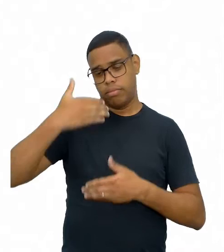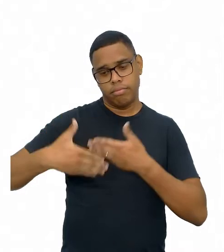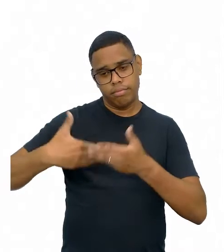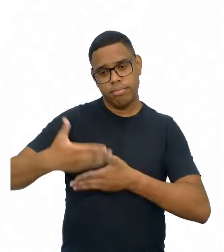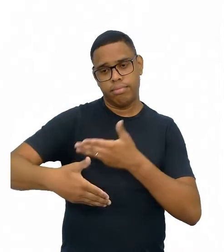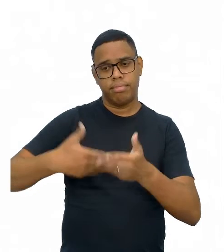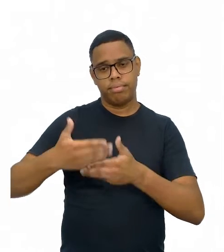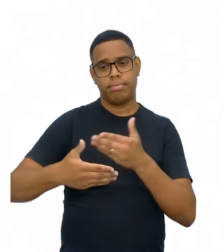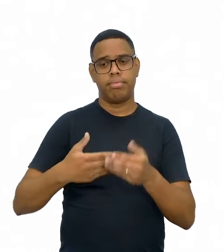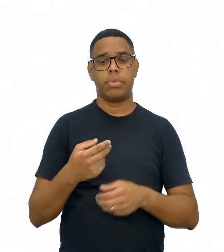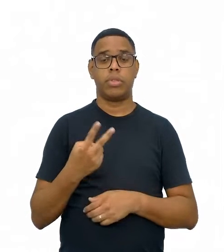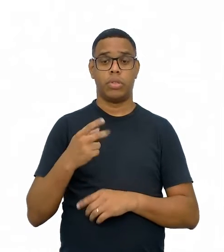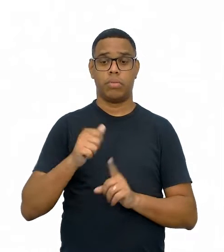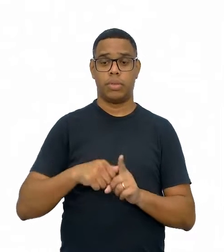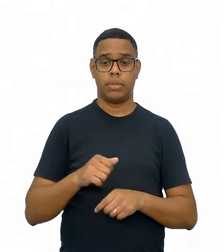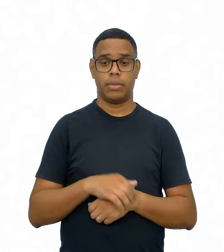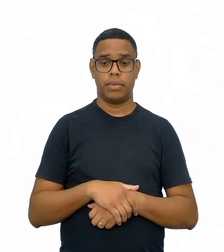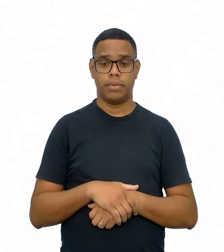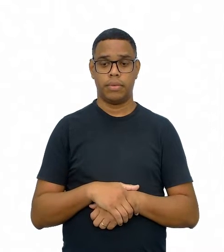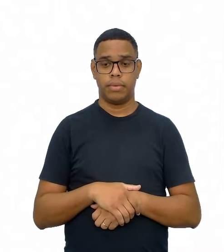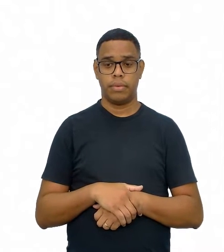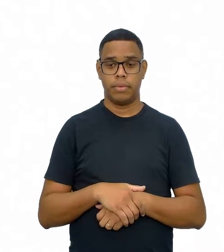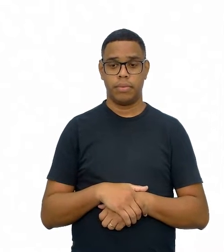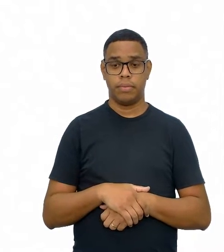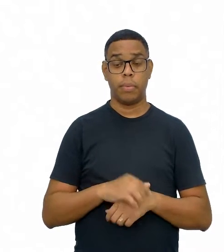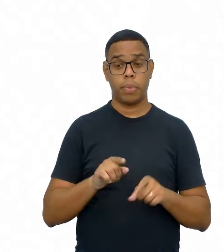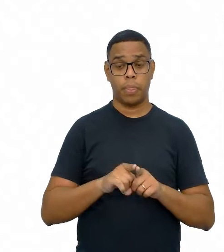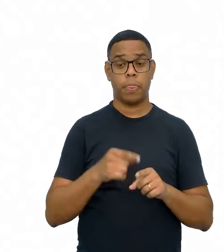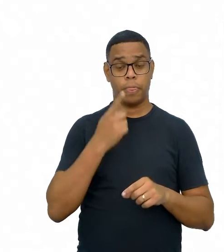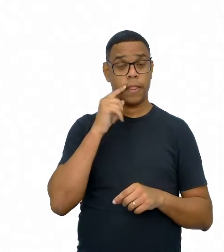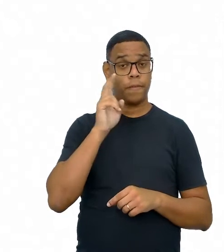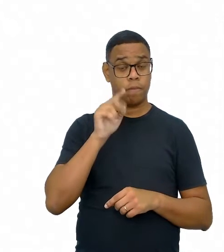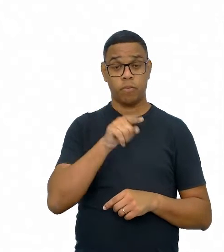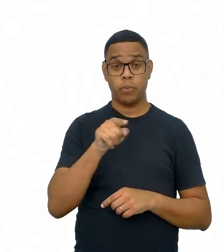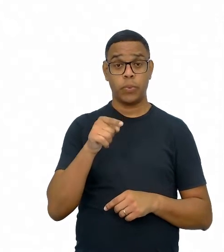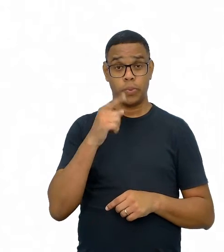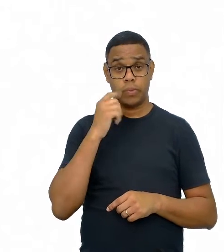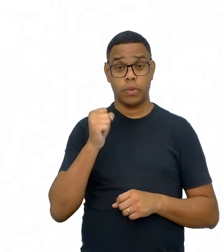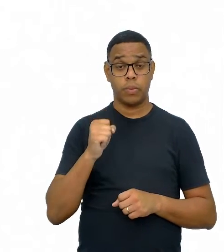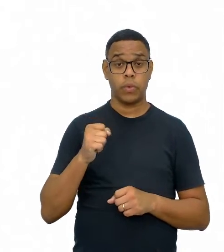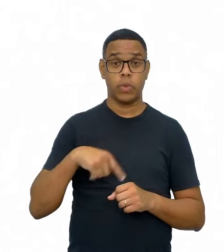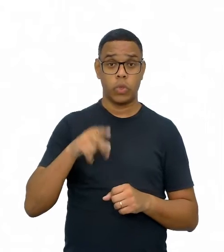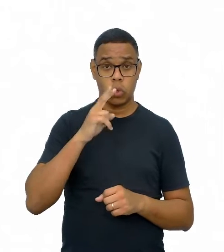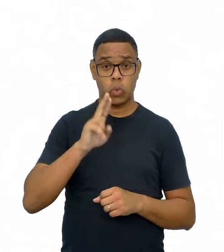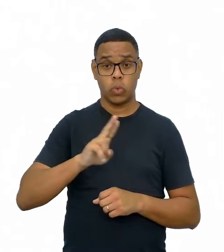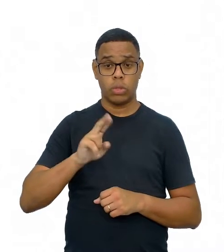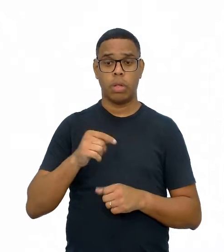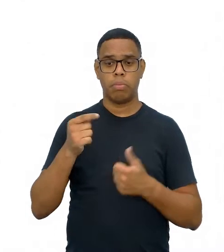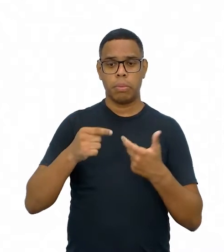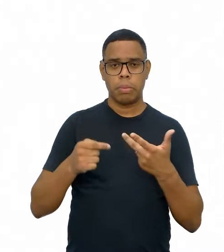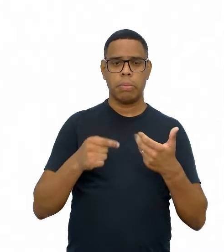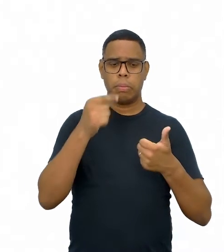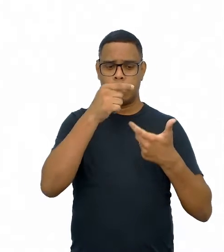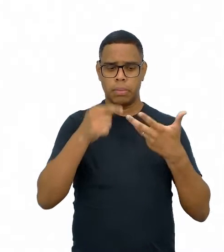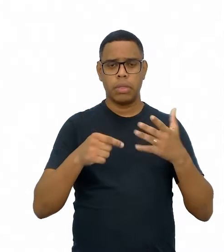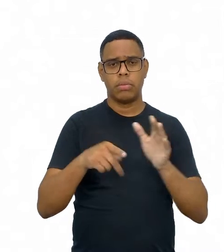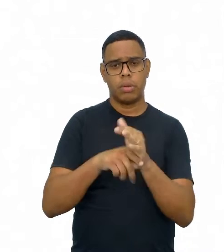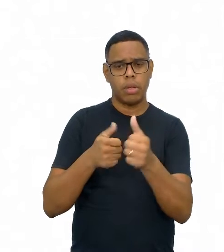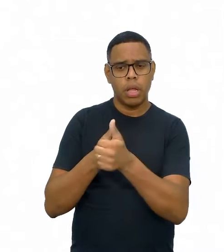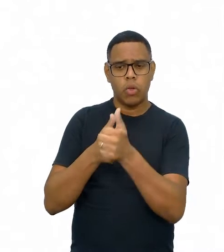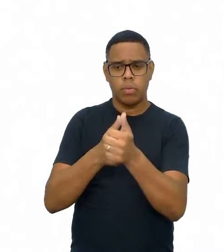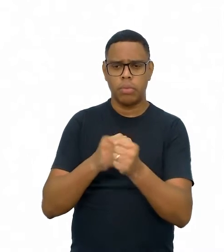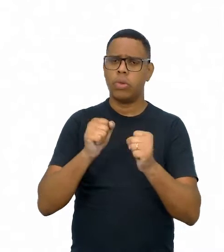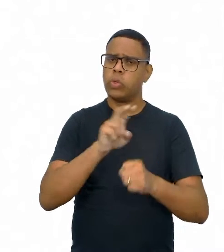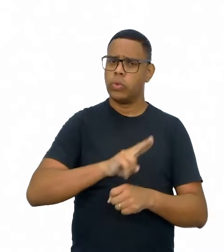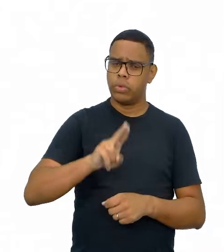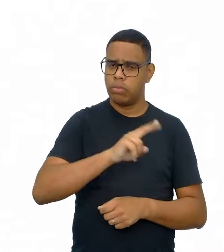processo do primeiro bimestre. Lembre-se que você pode e deve utilizar todos estes instrumentos de acompanhamento